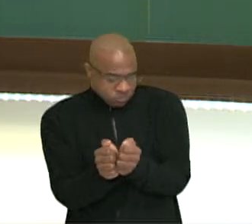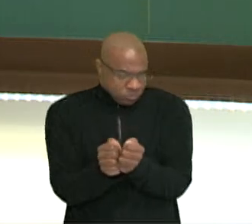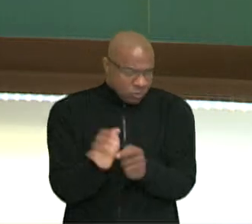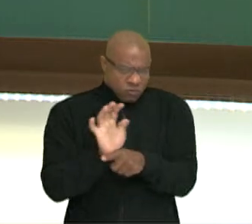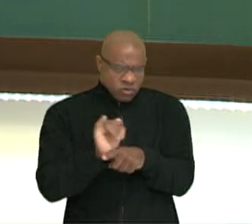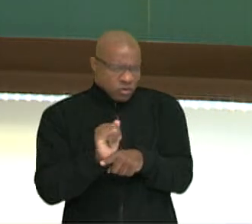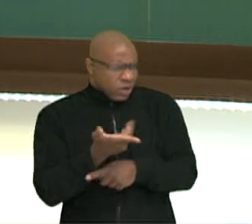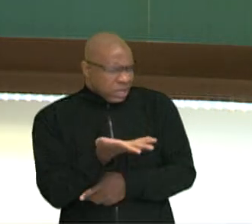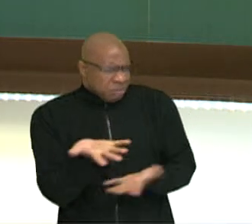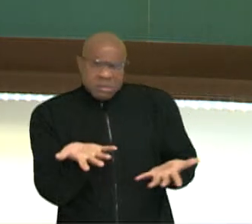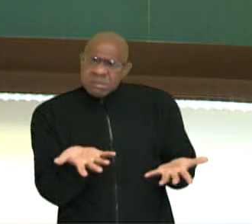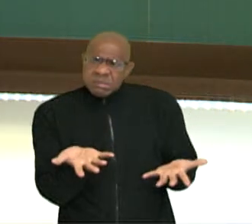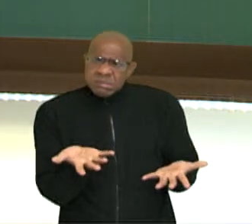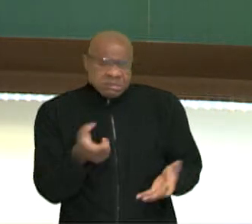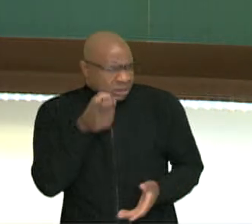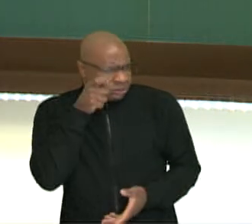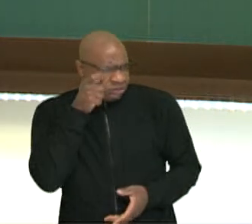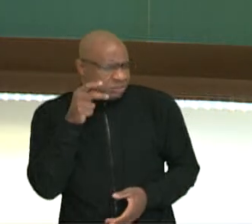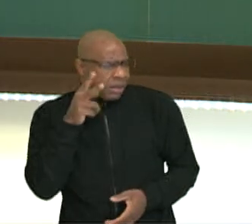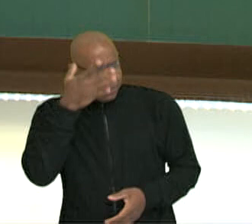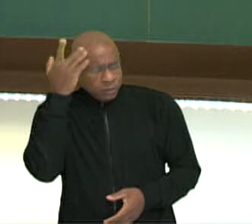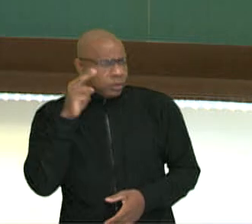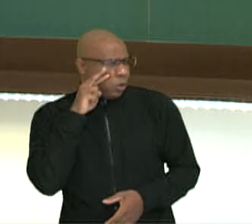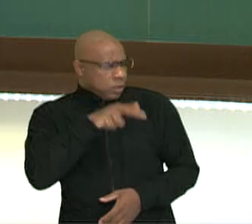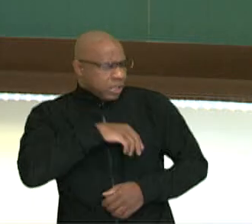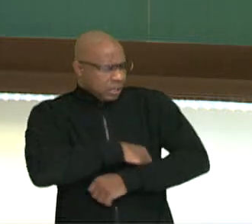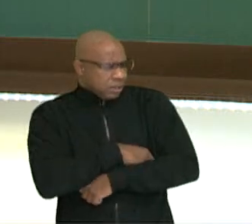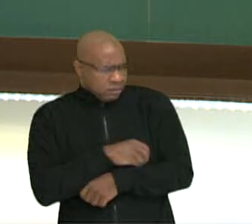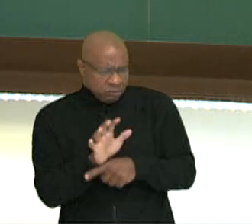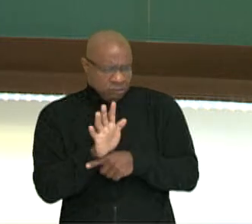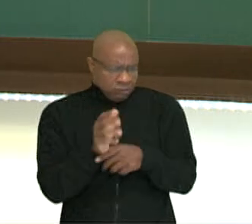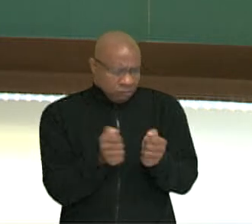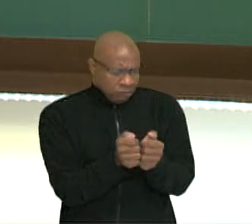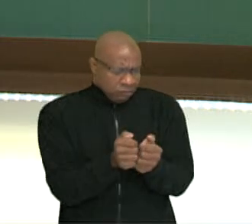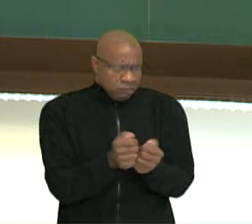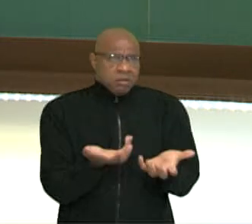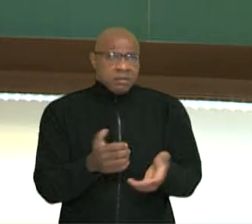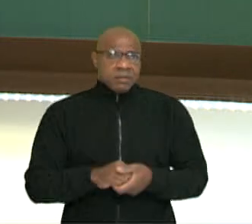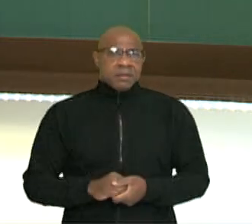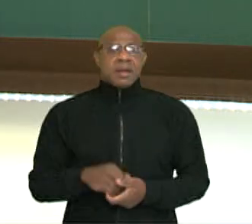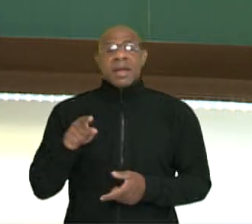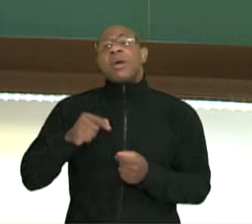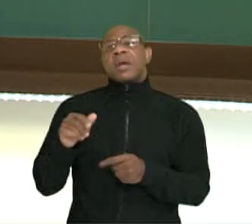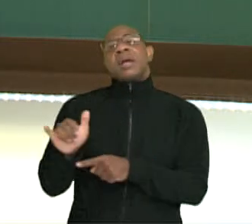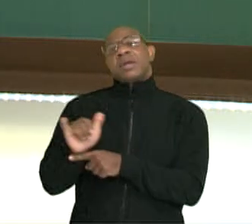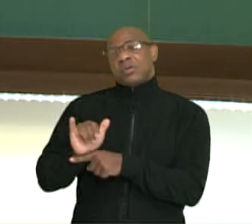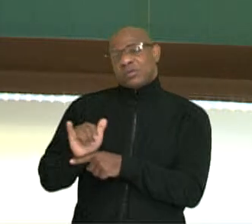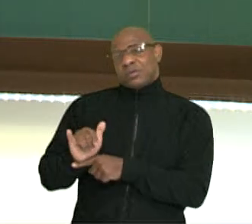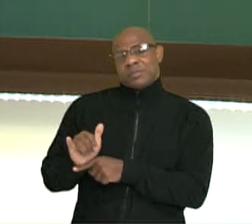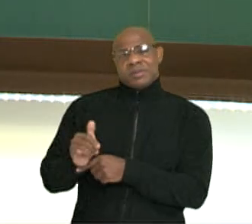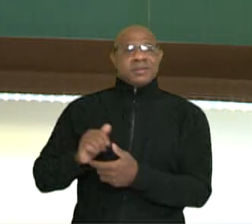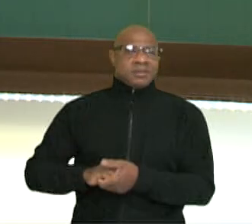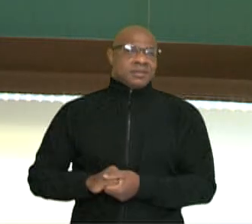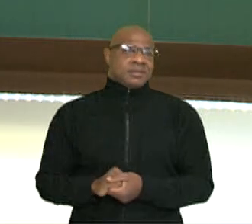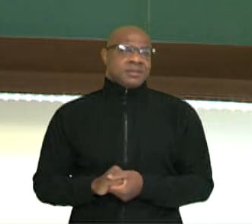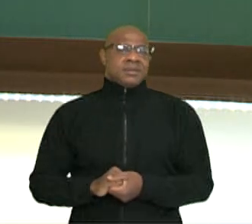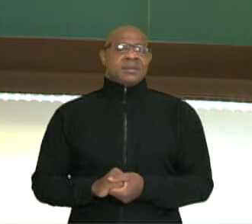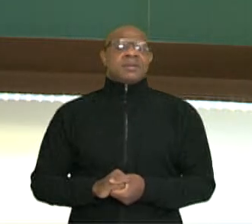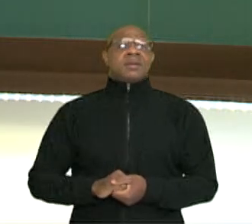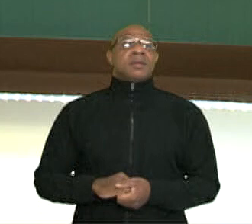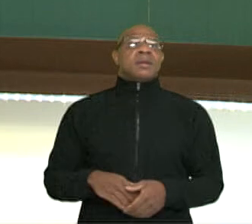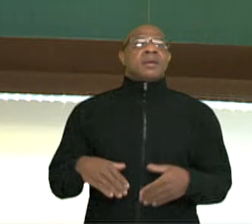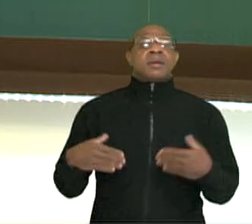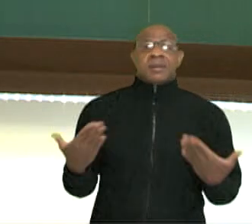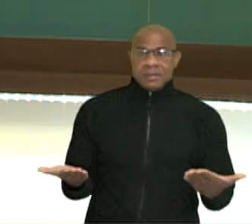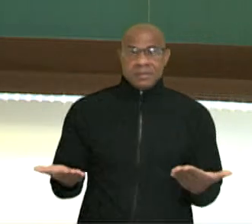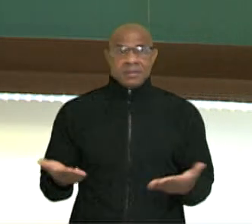você estar jogando, você fica lá assistindo. É meio confuso para a gente entender isso. Então, esses são os youtubers, que é da geração de vocês.